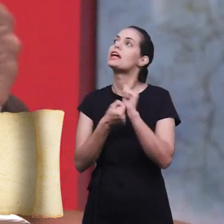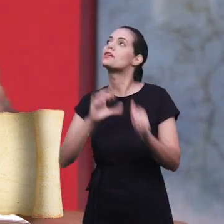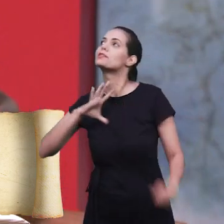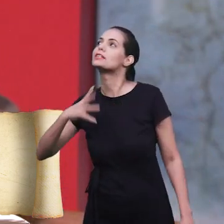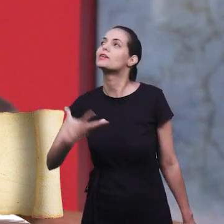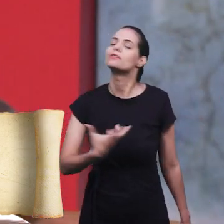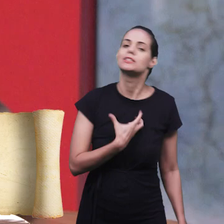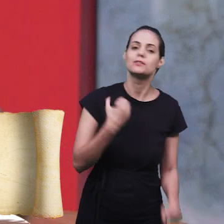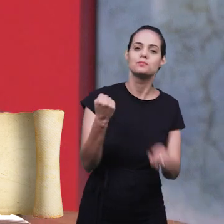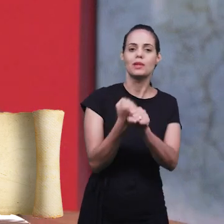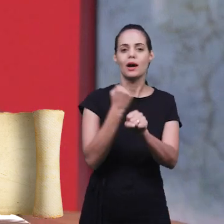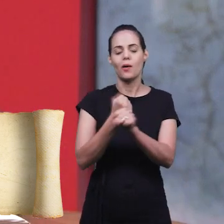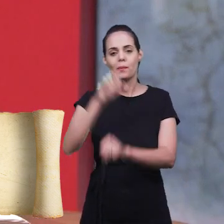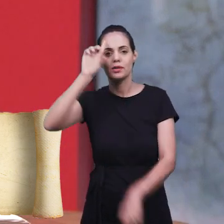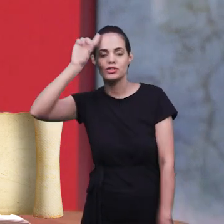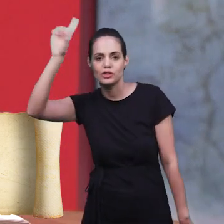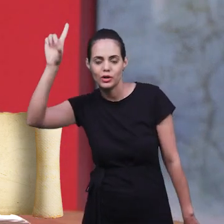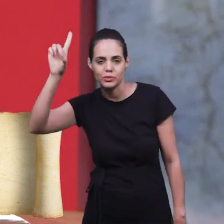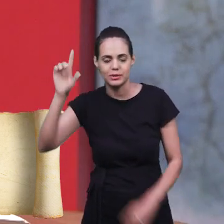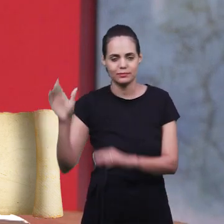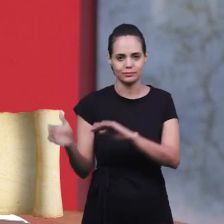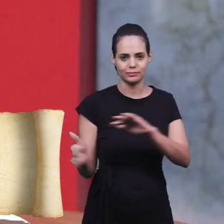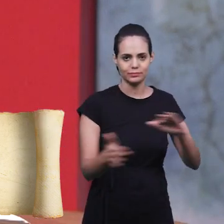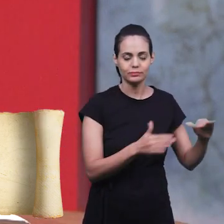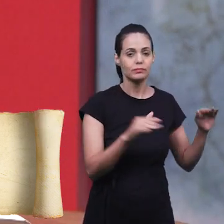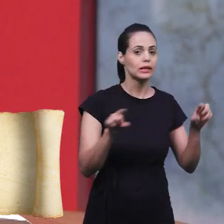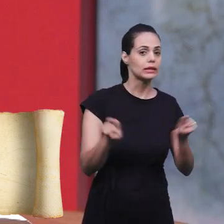mistério da obra de Deus. Abraão,